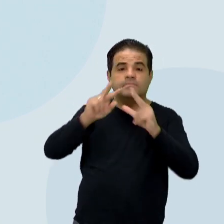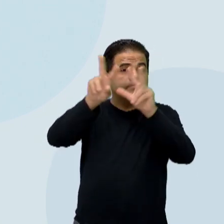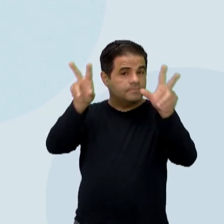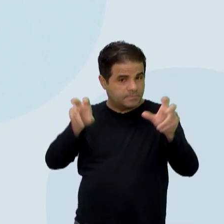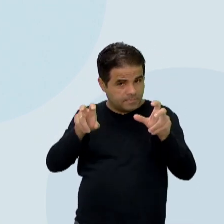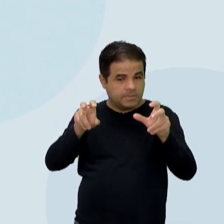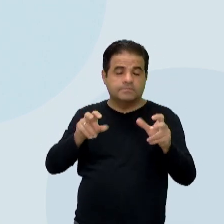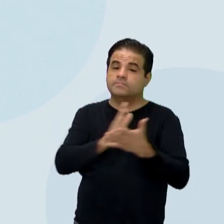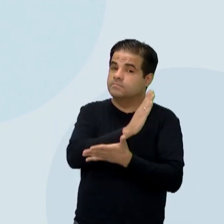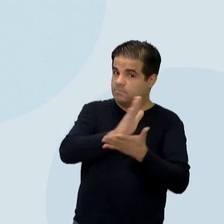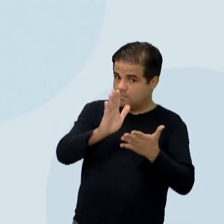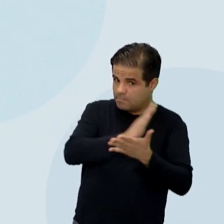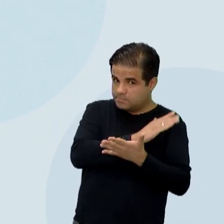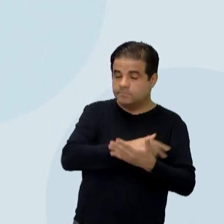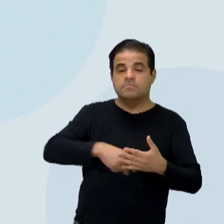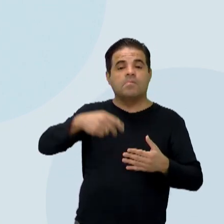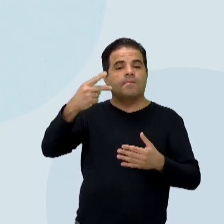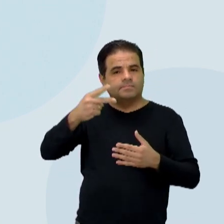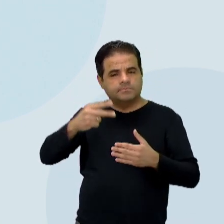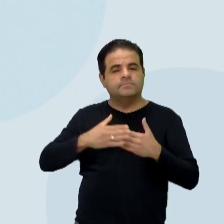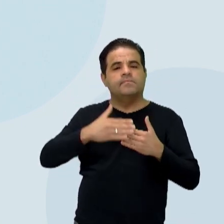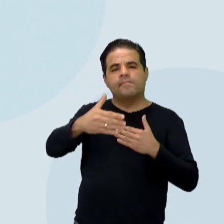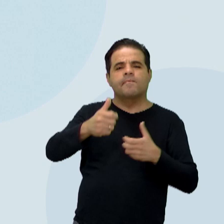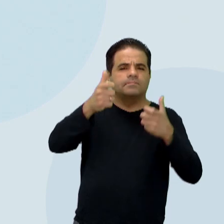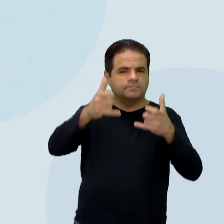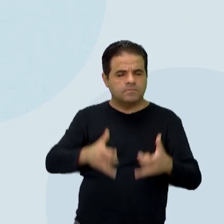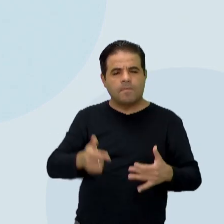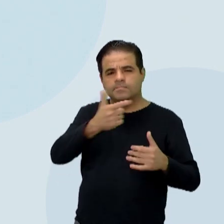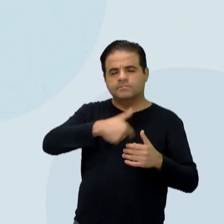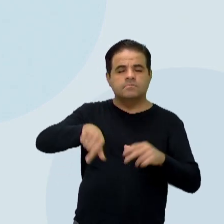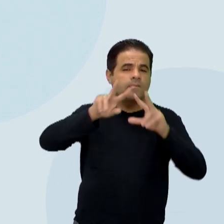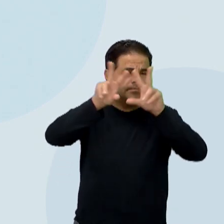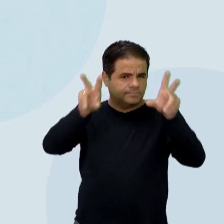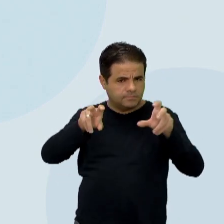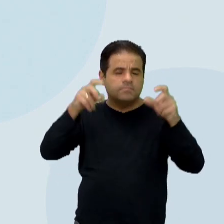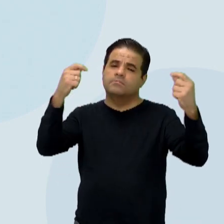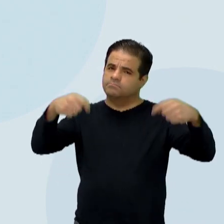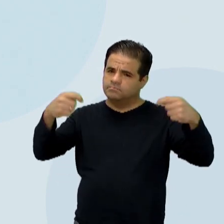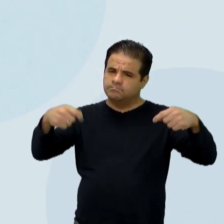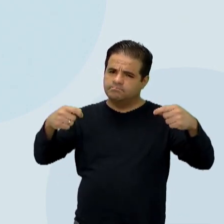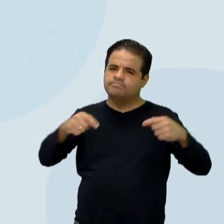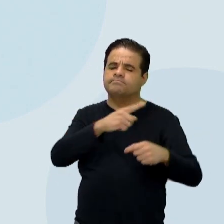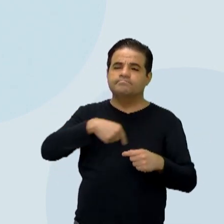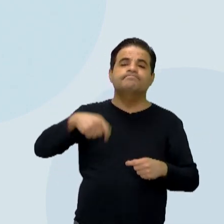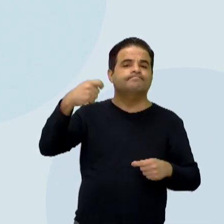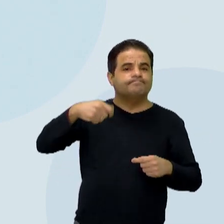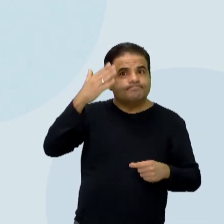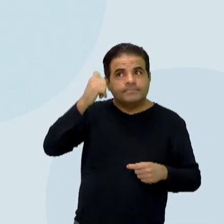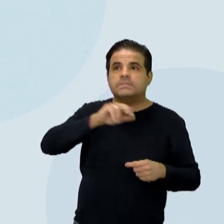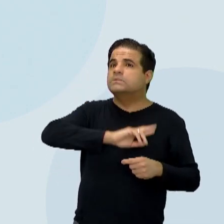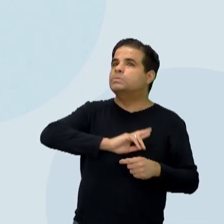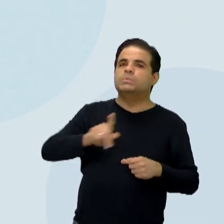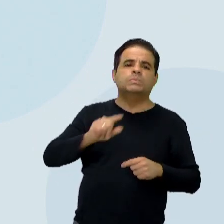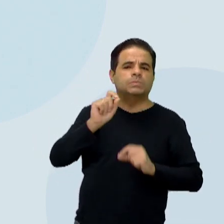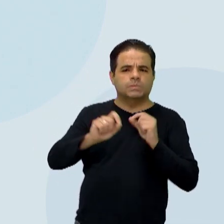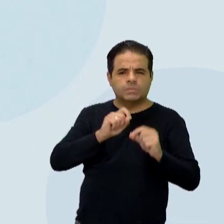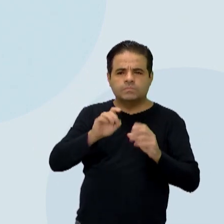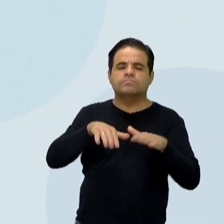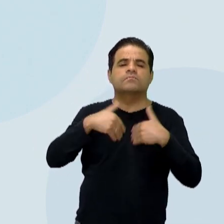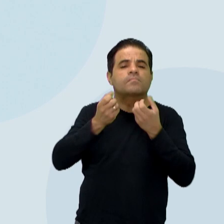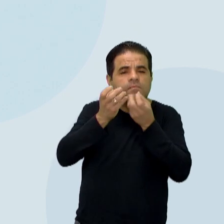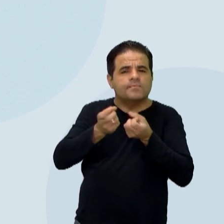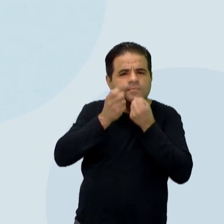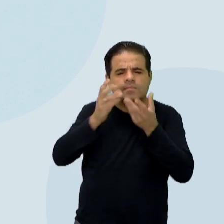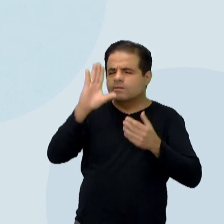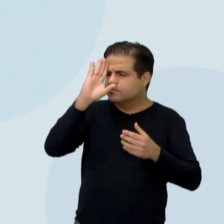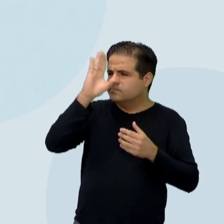Só que algumas são secundárias para justificar um assunto que é principal, que é o que a gente vai ter que saber diferenciar aqui. Qual é a